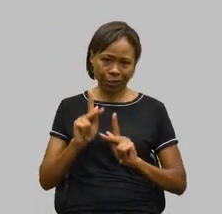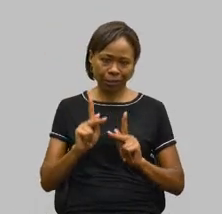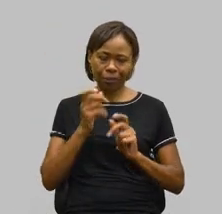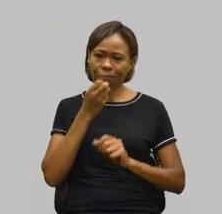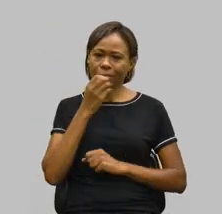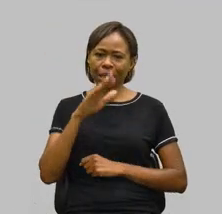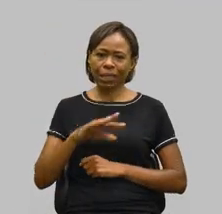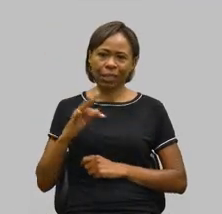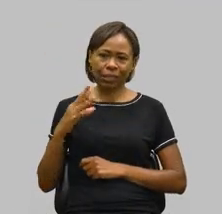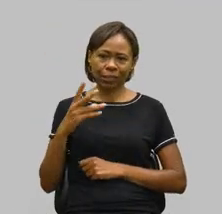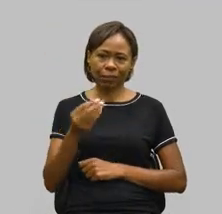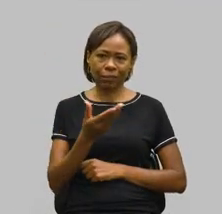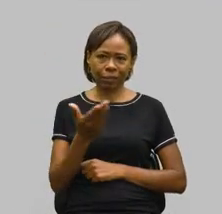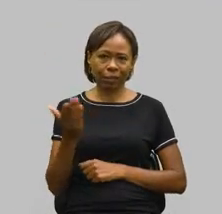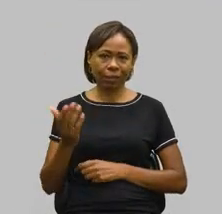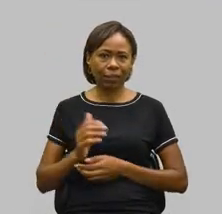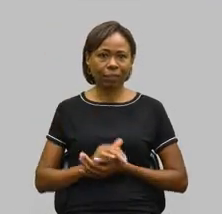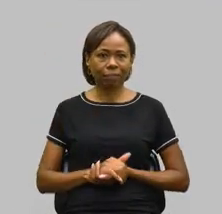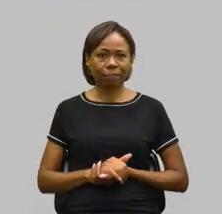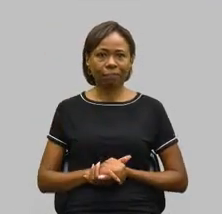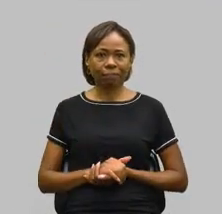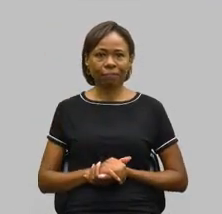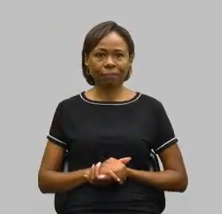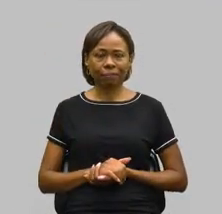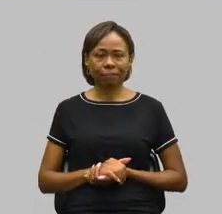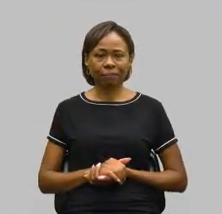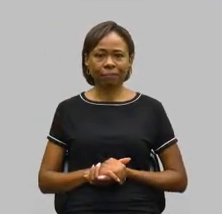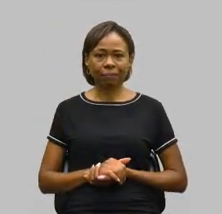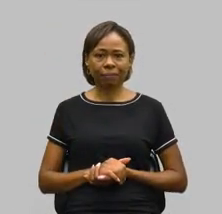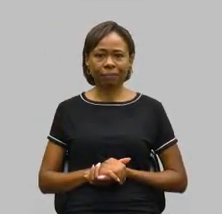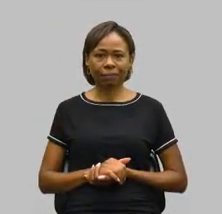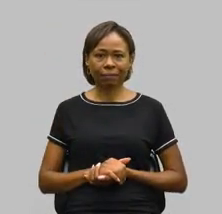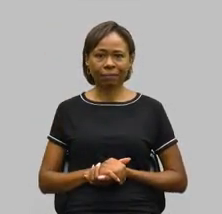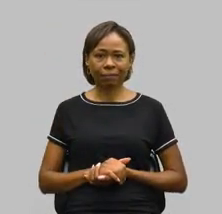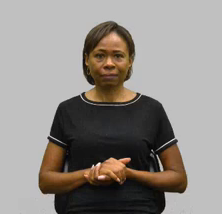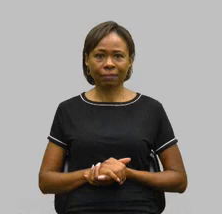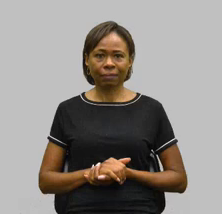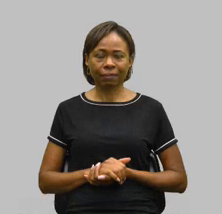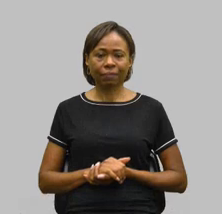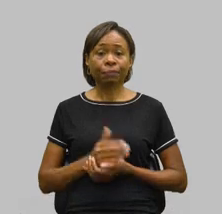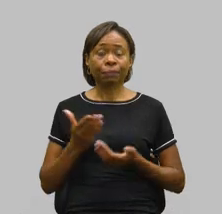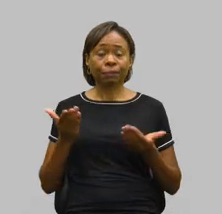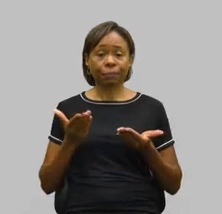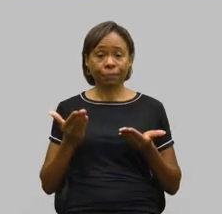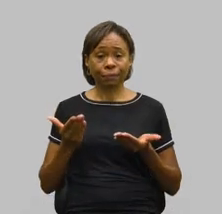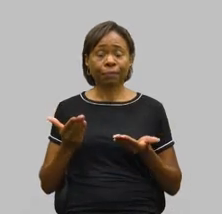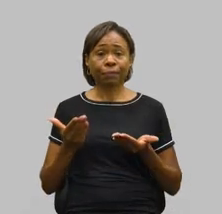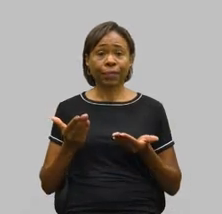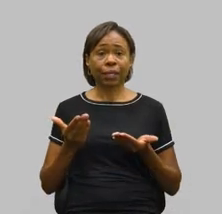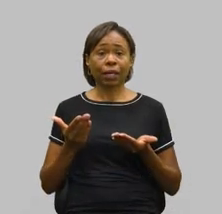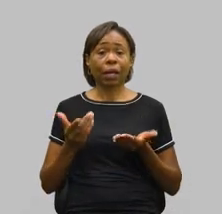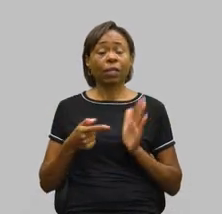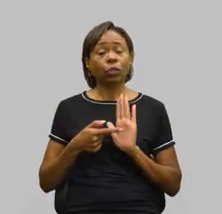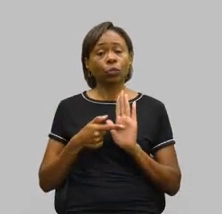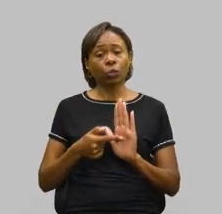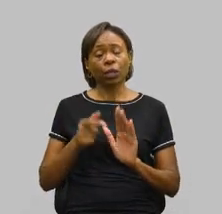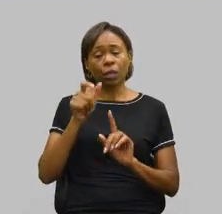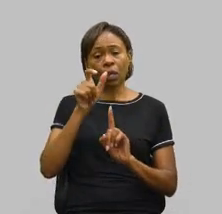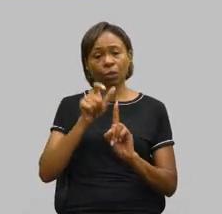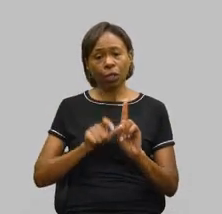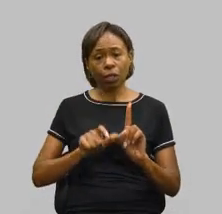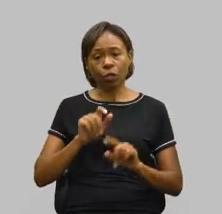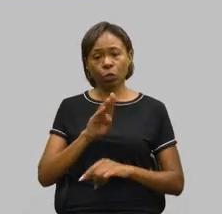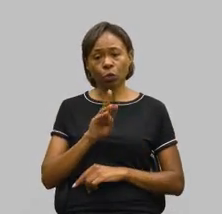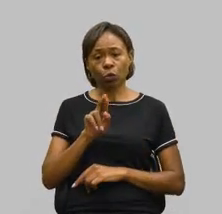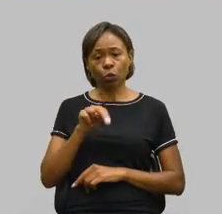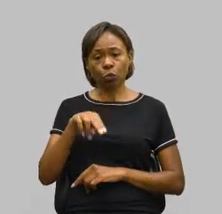todos Parabéns Obrigada Deputado jo passar a palavra à secretária registro aqui a presença do deputado Bruno wengler